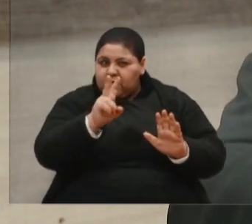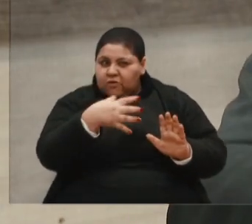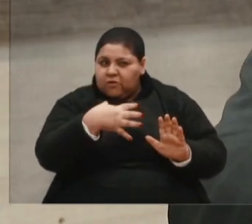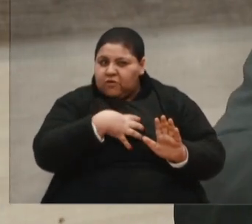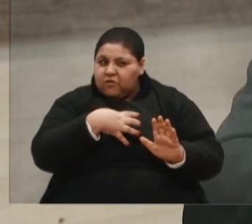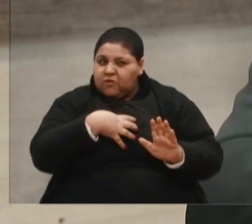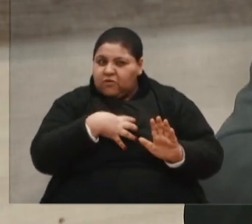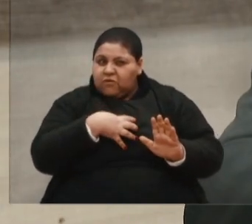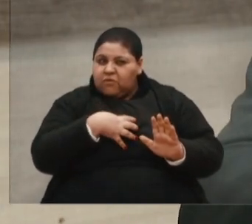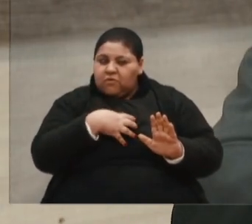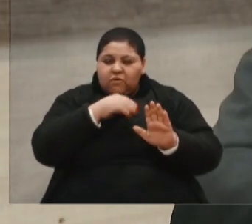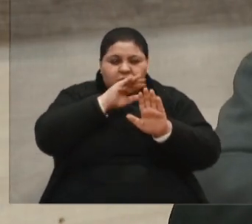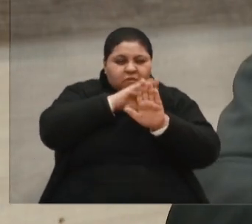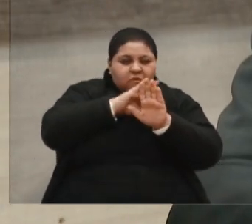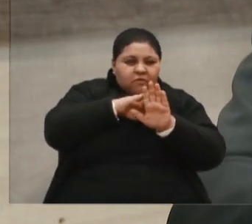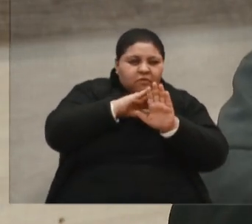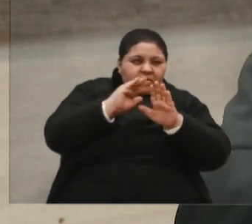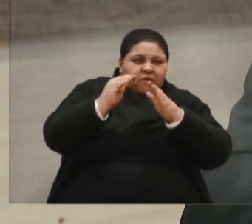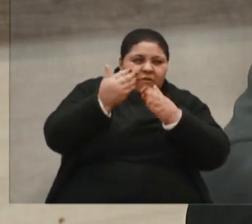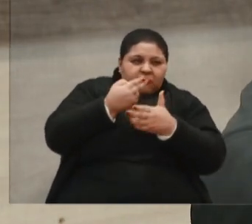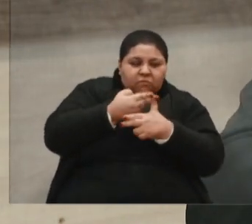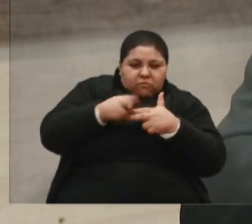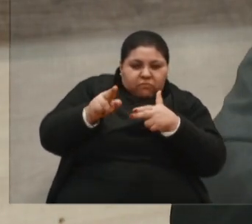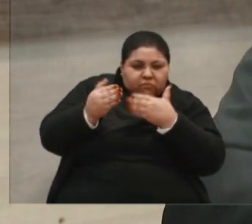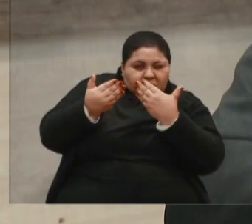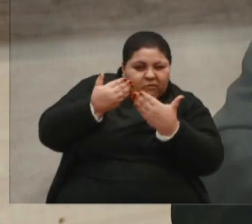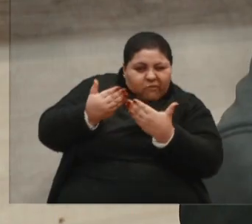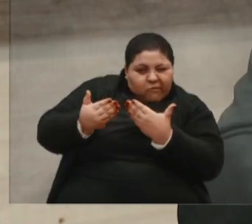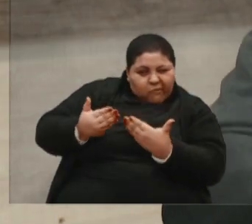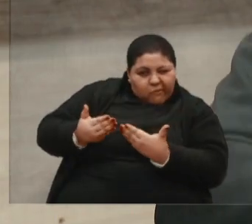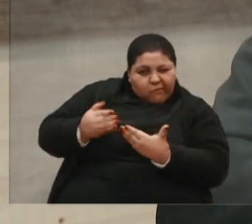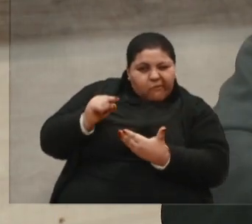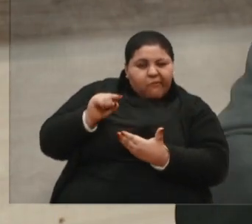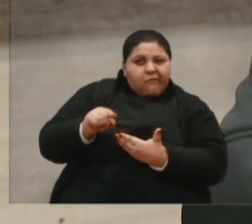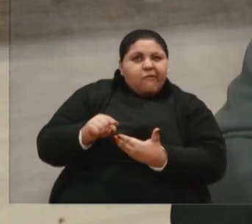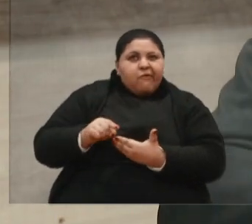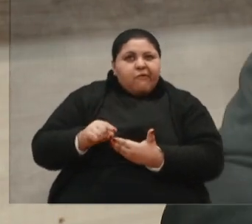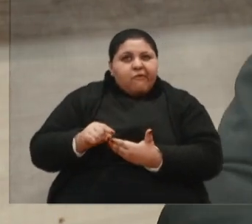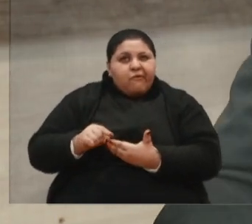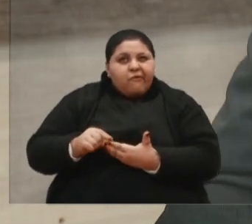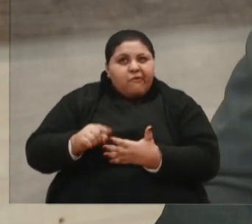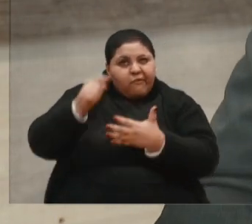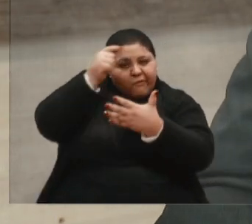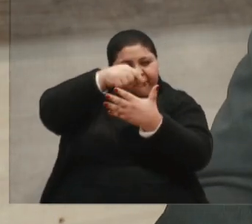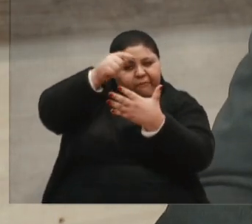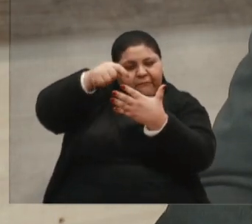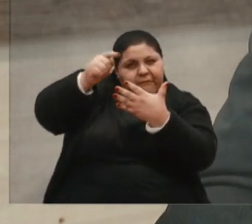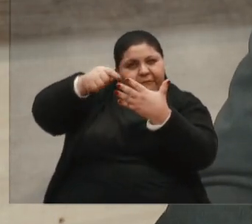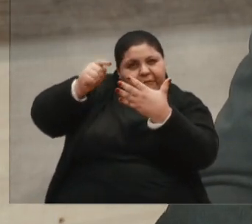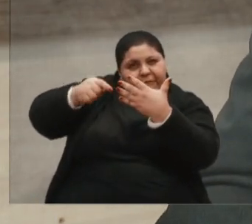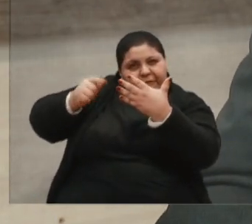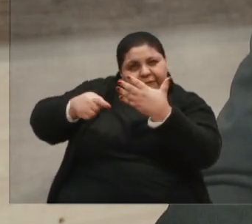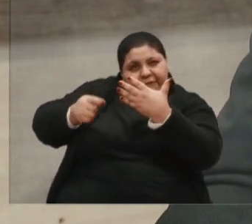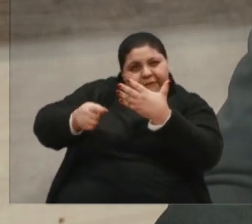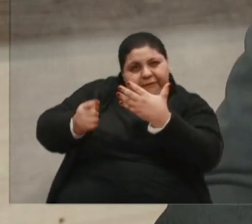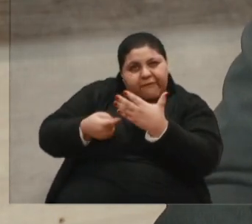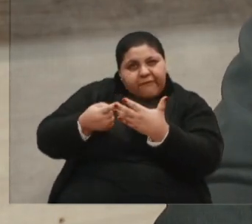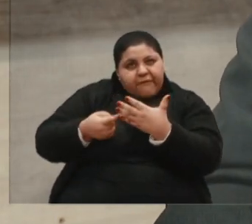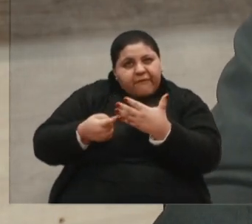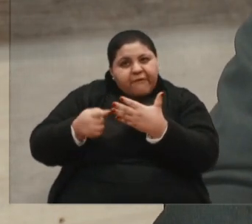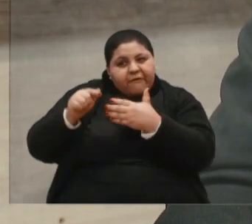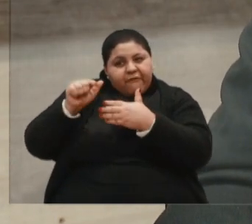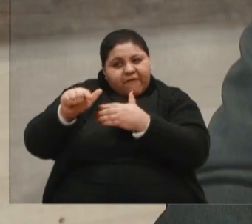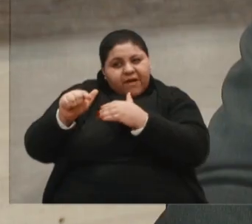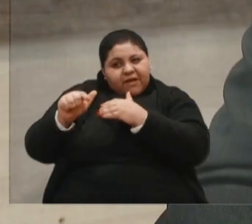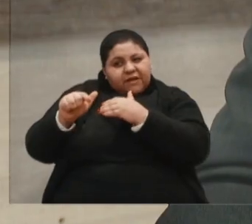e de maneira um pouco discreta e pontual o analista vai colocando vai